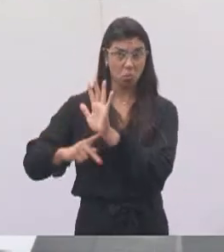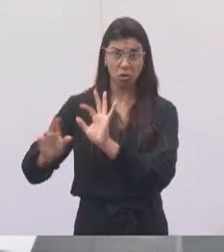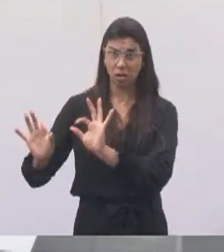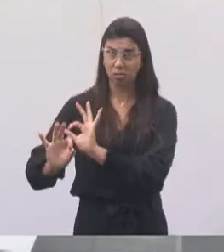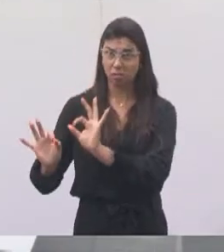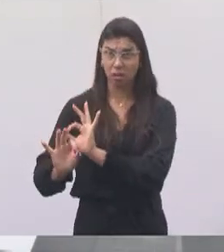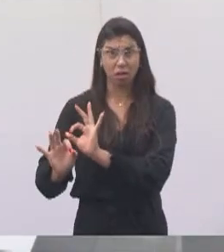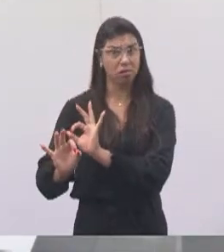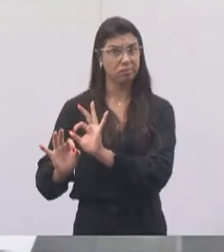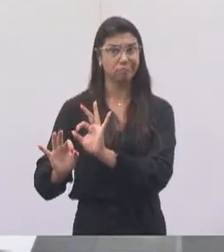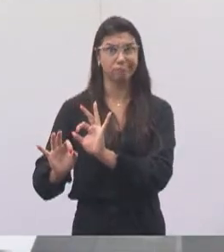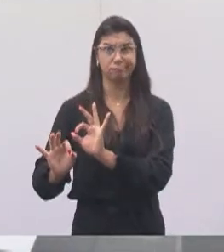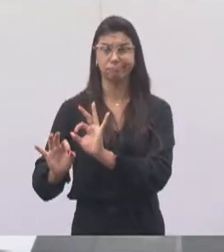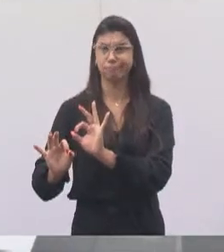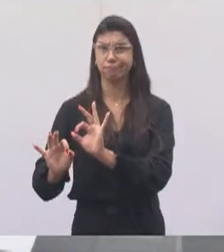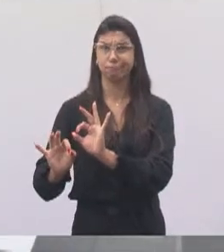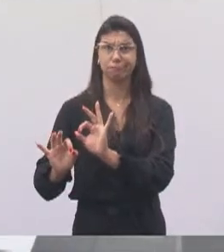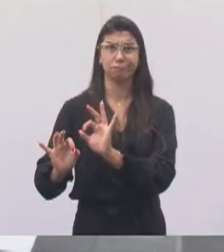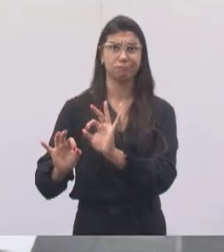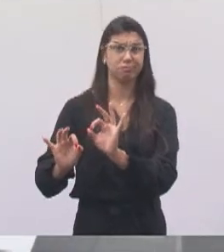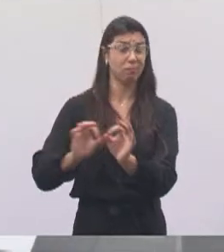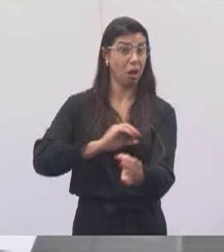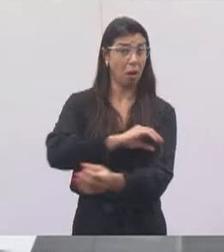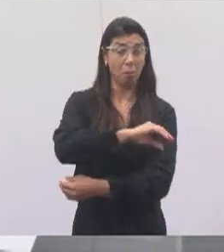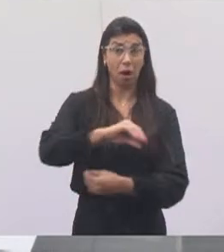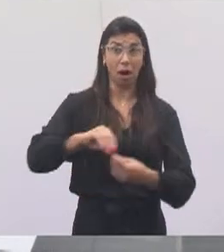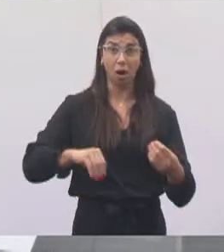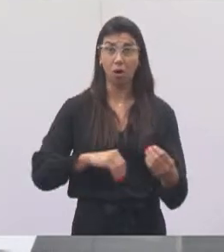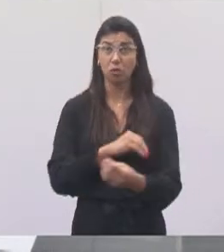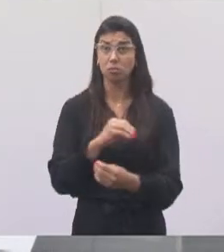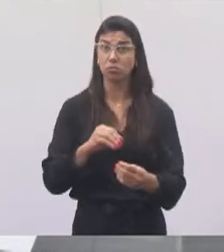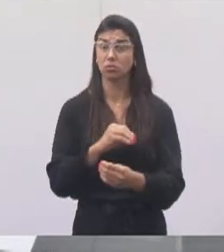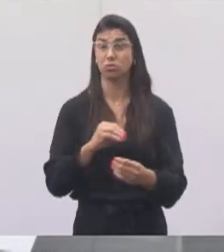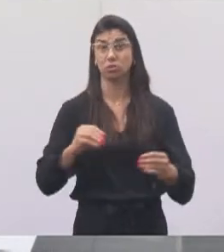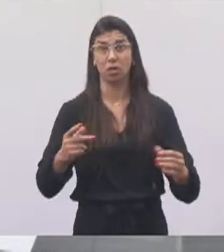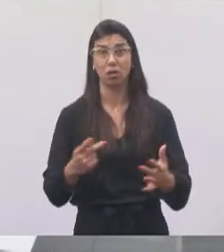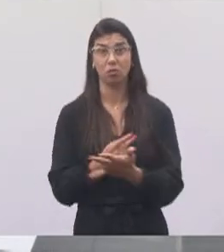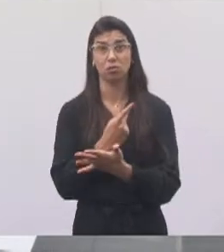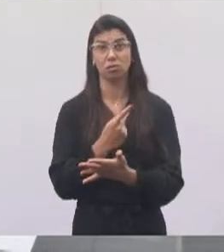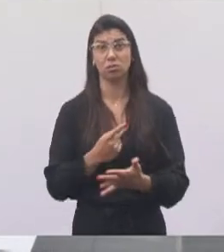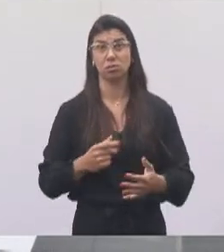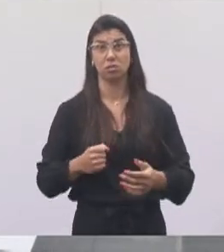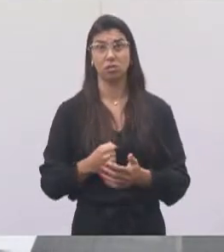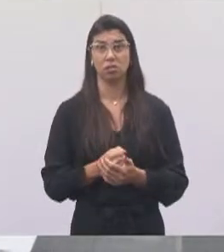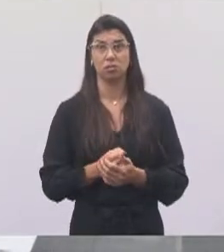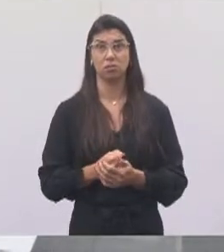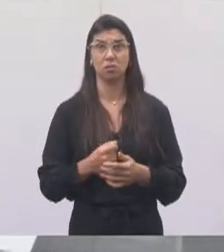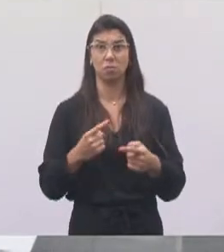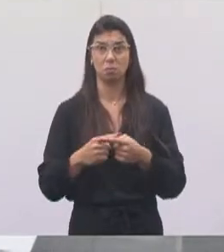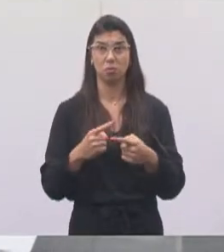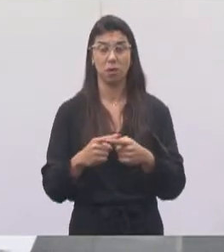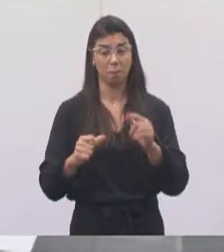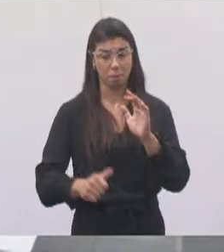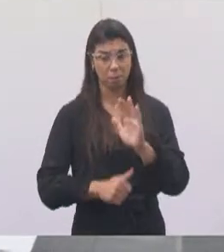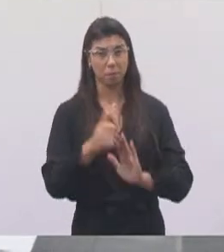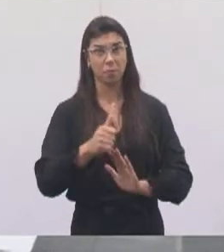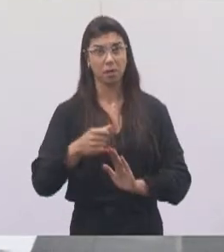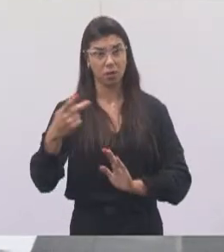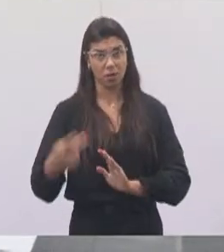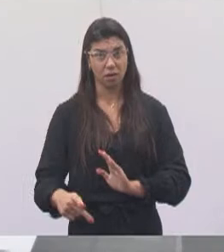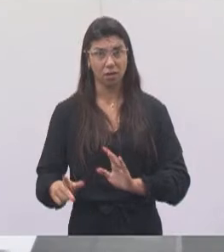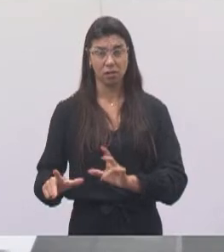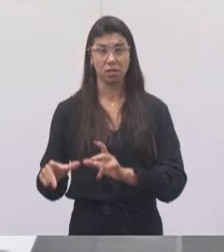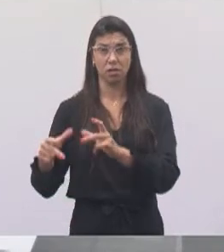alteração, nós estamos tendo uma inversão de poderes e de condução do processo